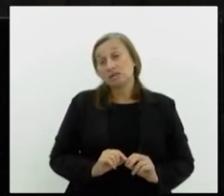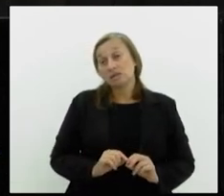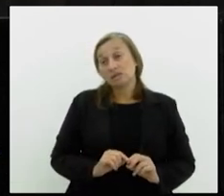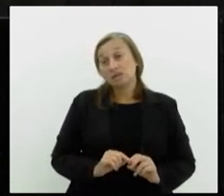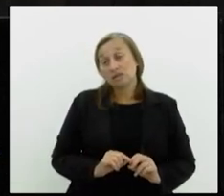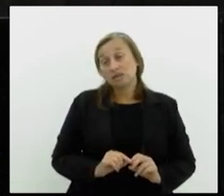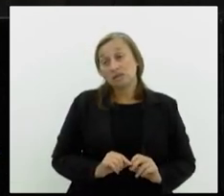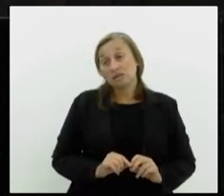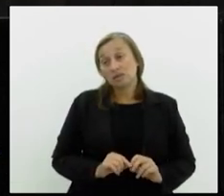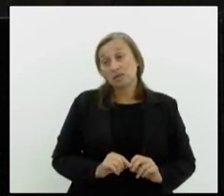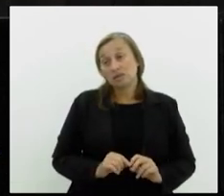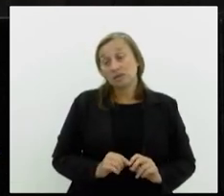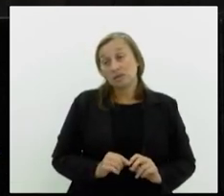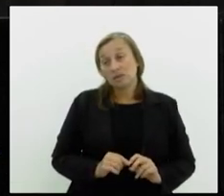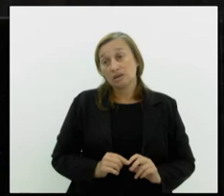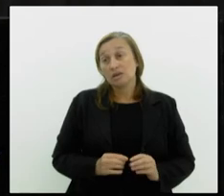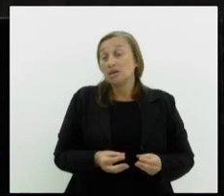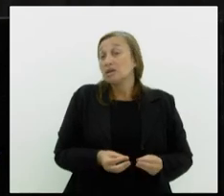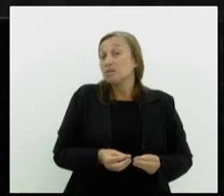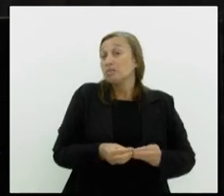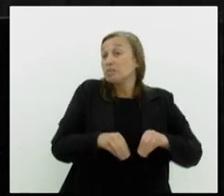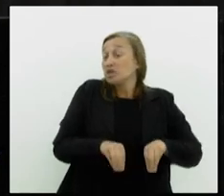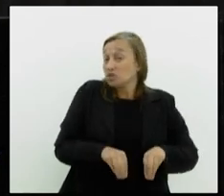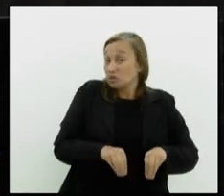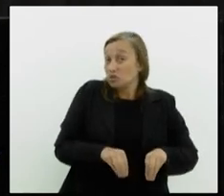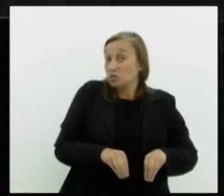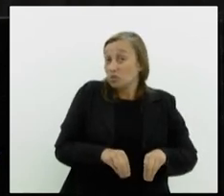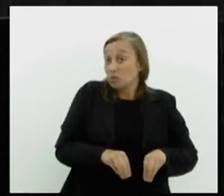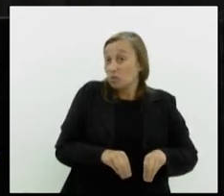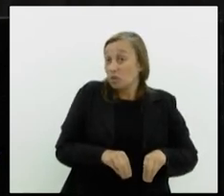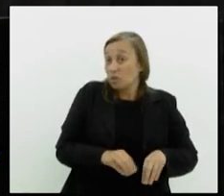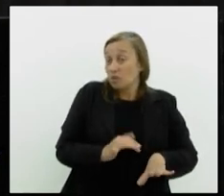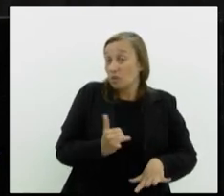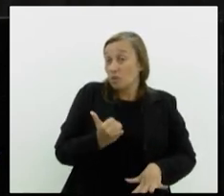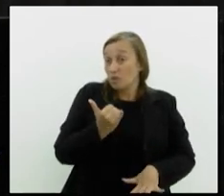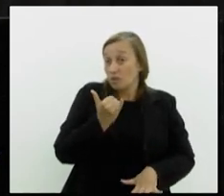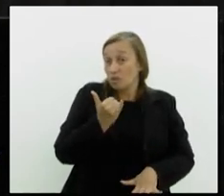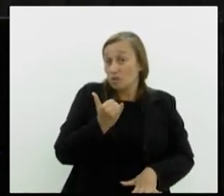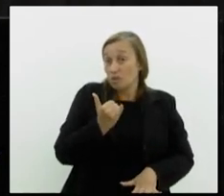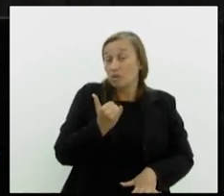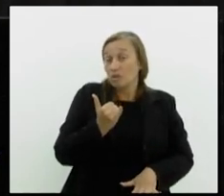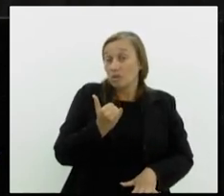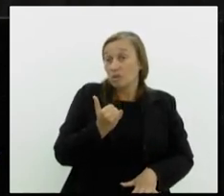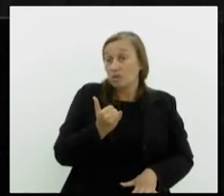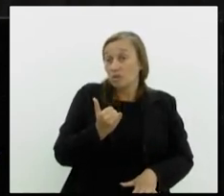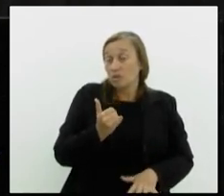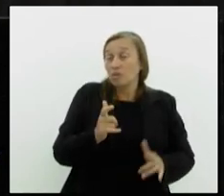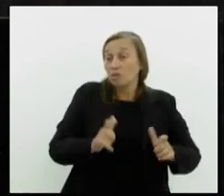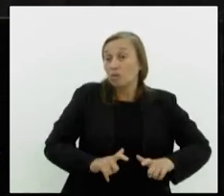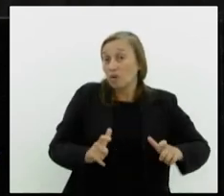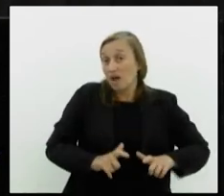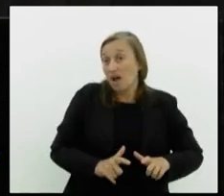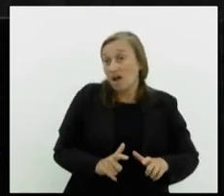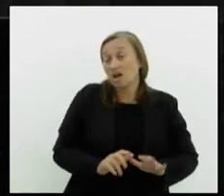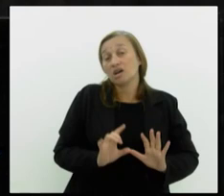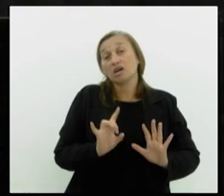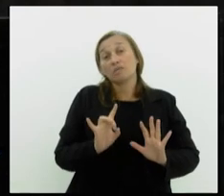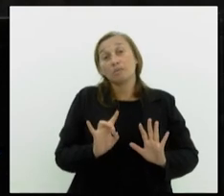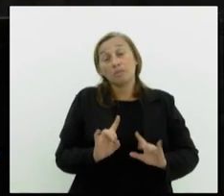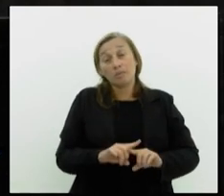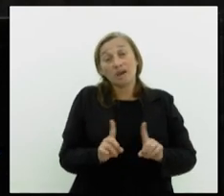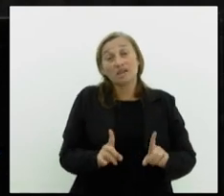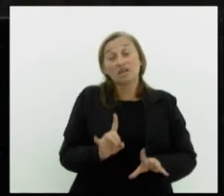possa ser a causadora de um acidente como esse. Mas é apenas uma hipótese, são muitas